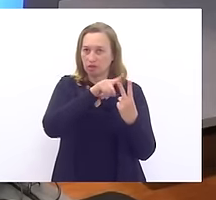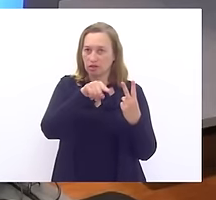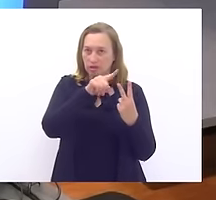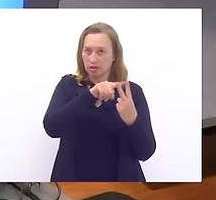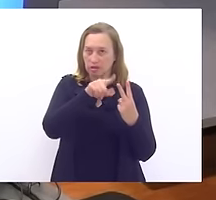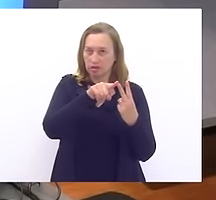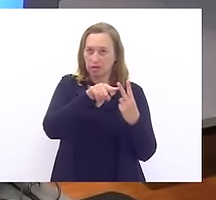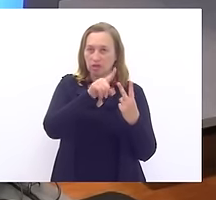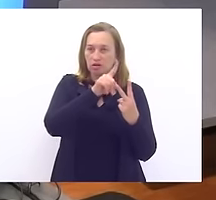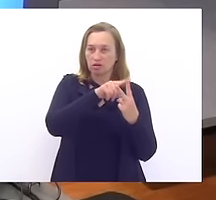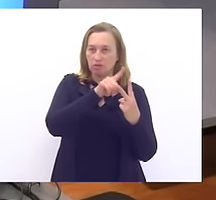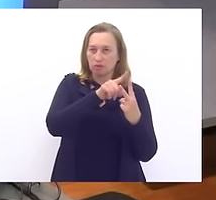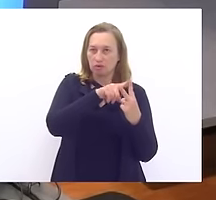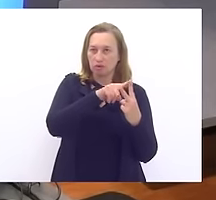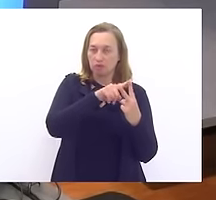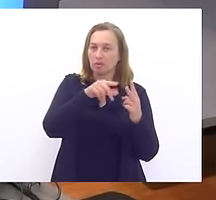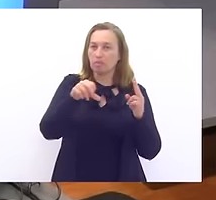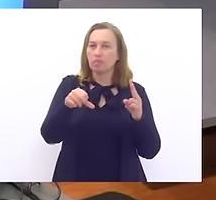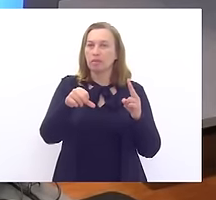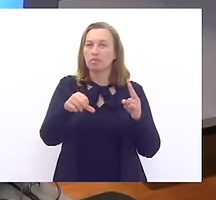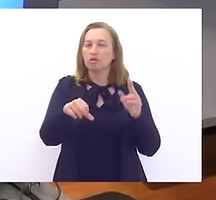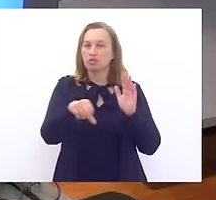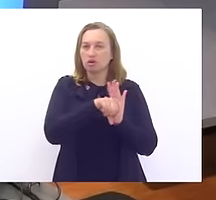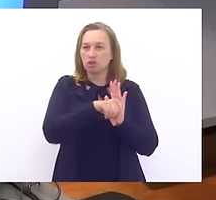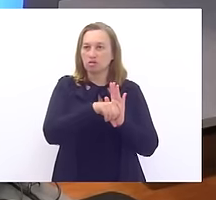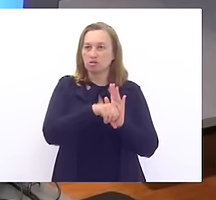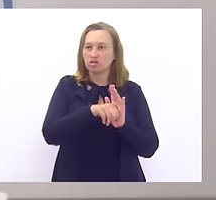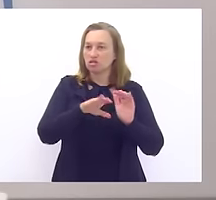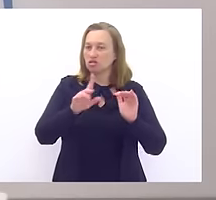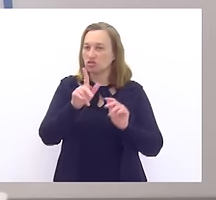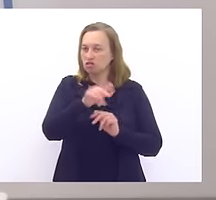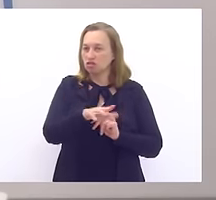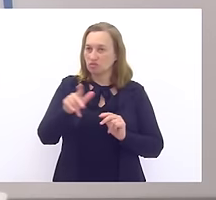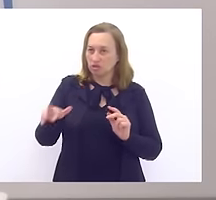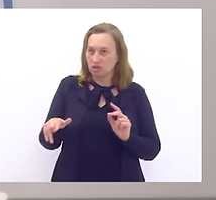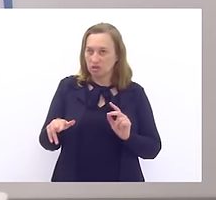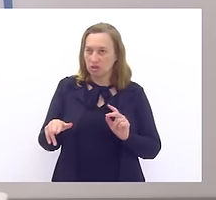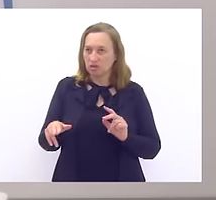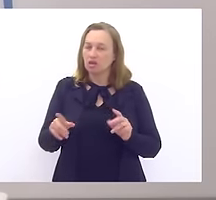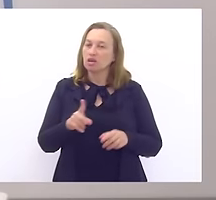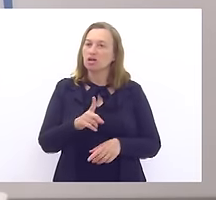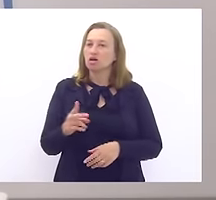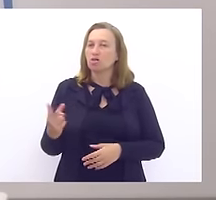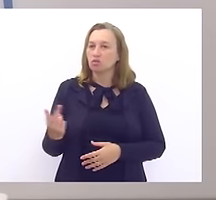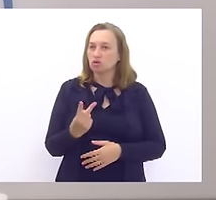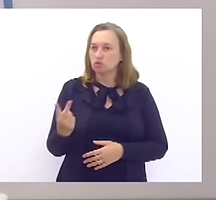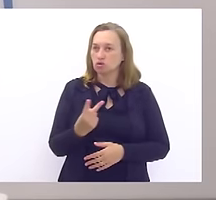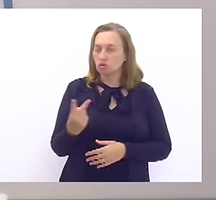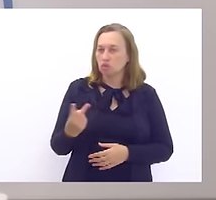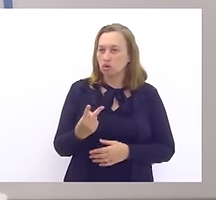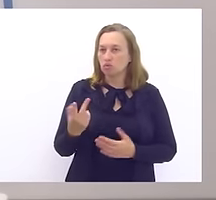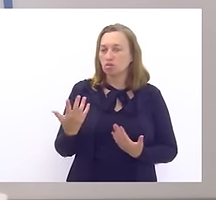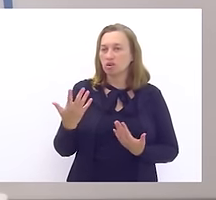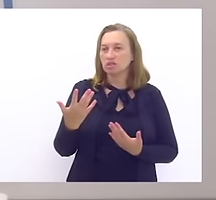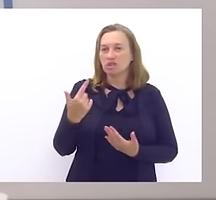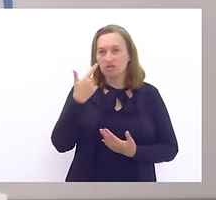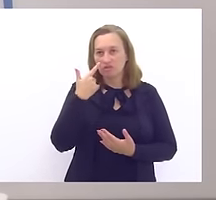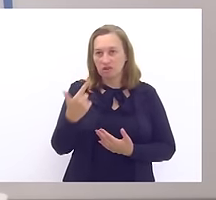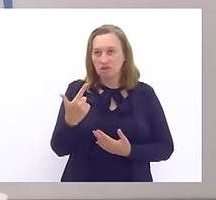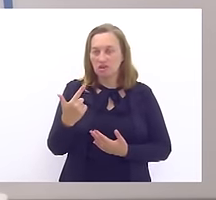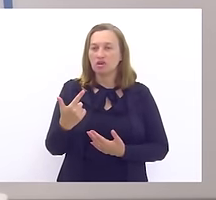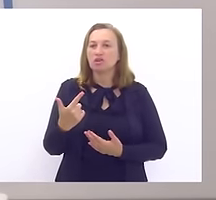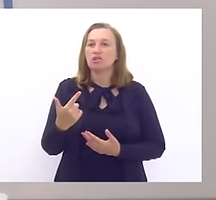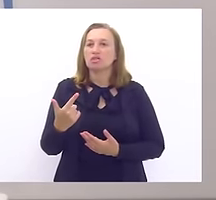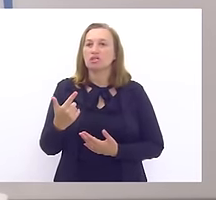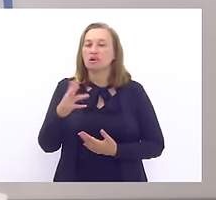contrabando é outra são dois tipos penais distintos ambos os tipos penais Eles são passíveis de serem flagrados nas barreiras e segundo relato